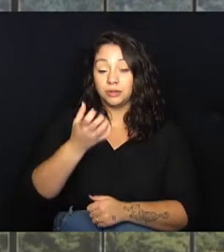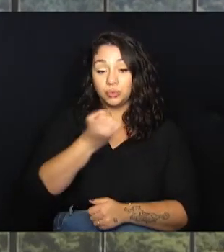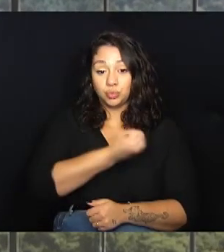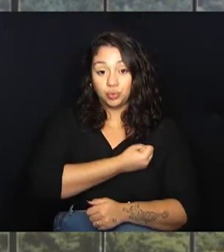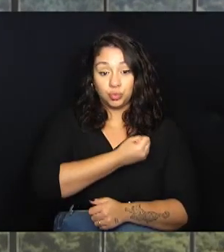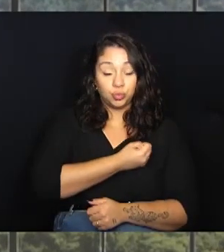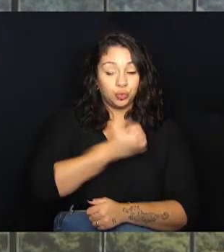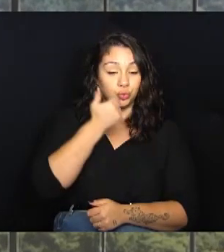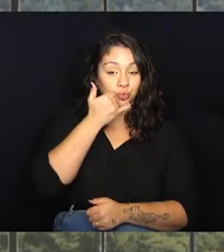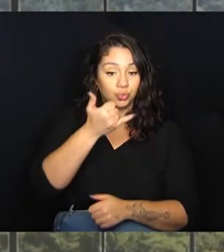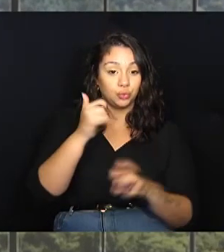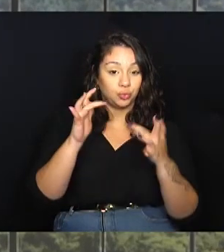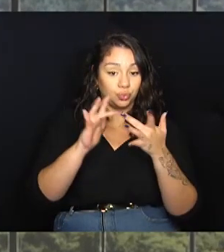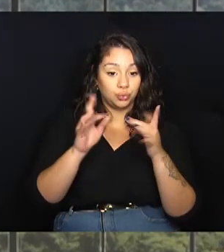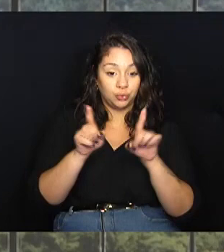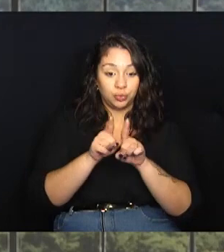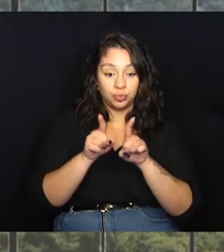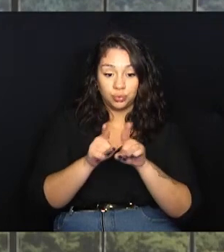3772-9699, o fax é